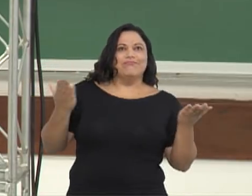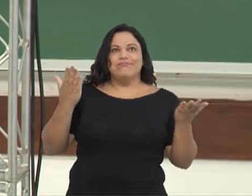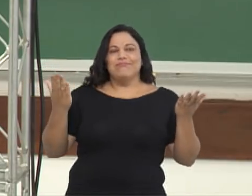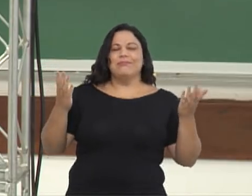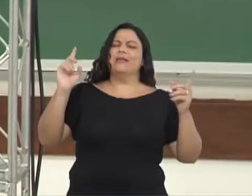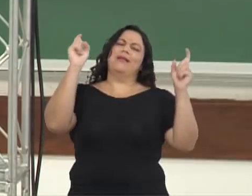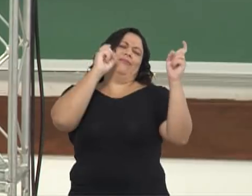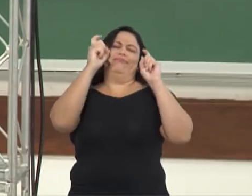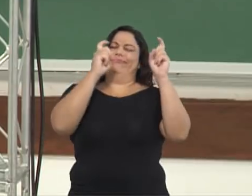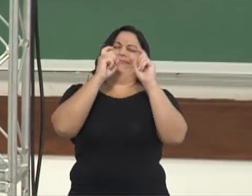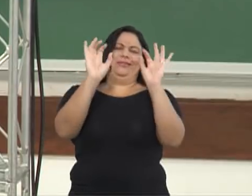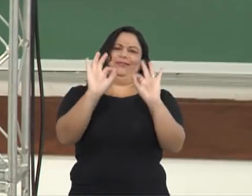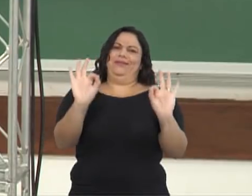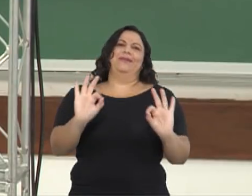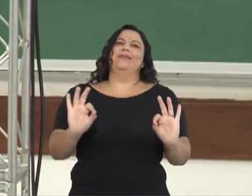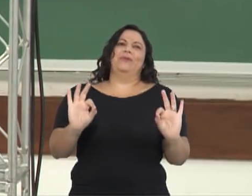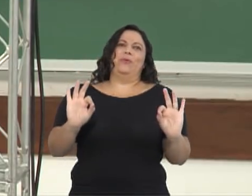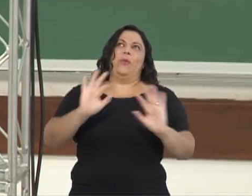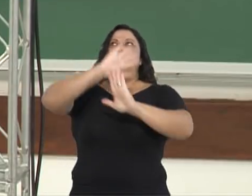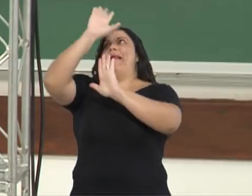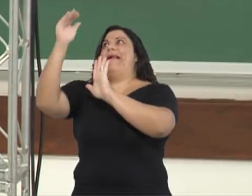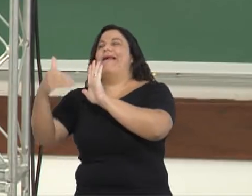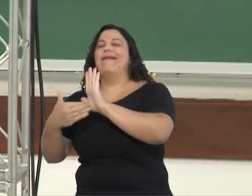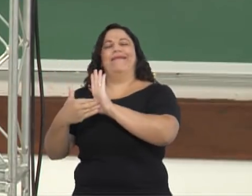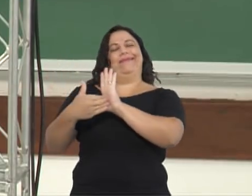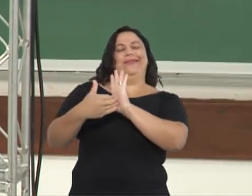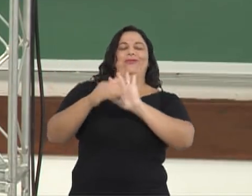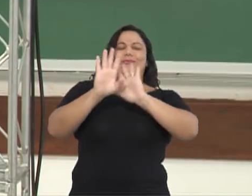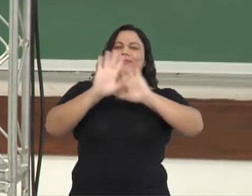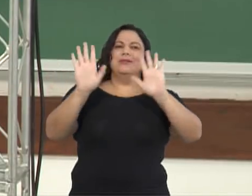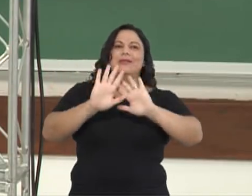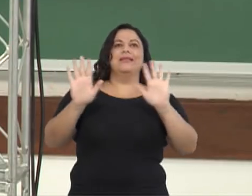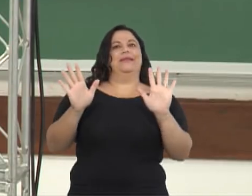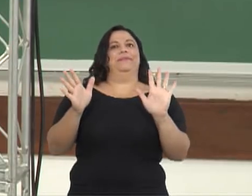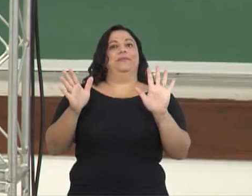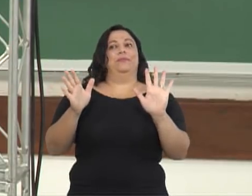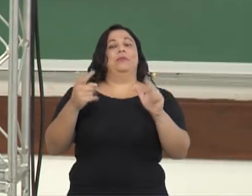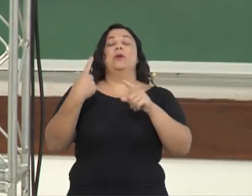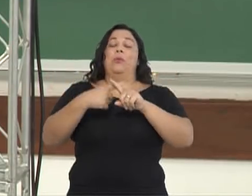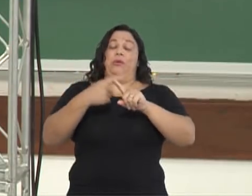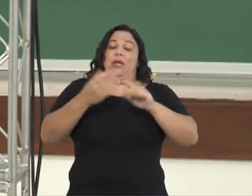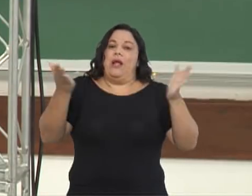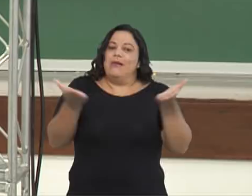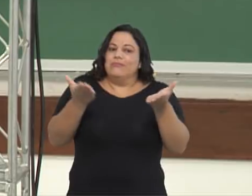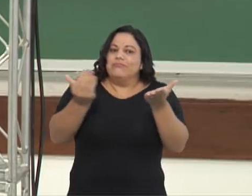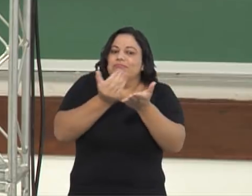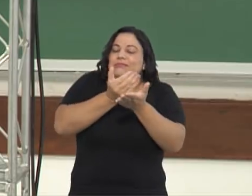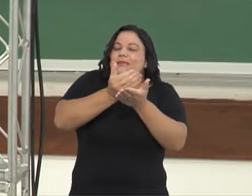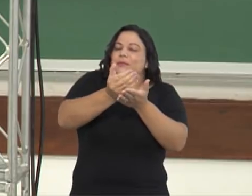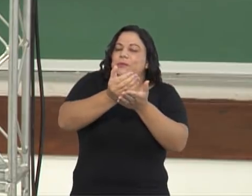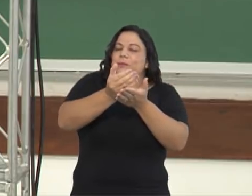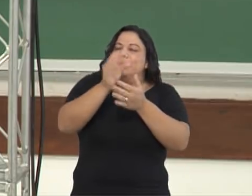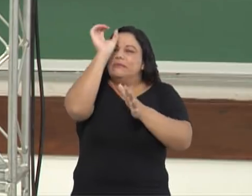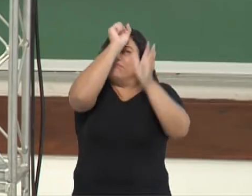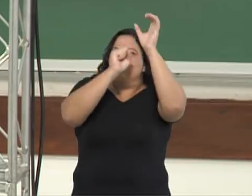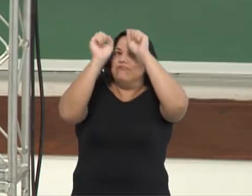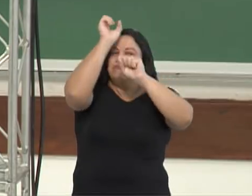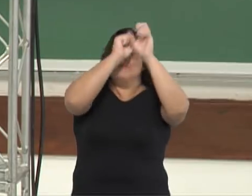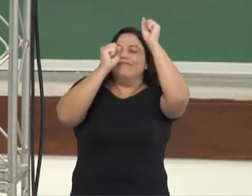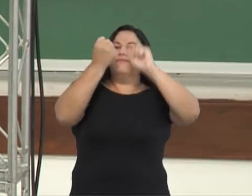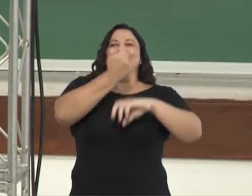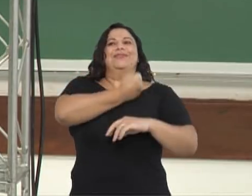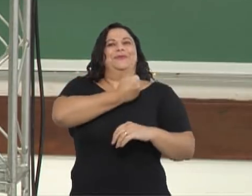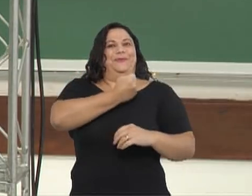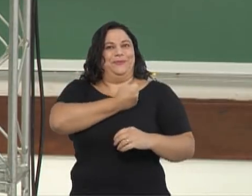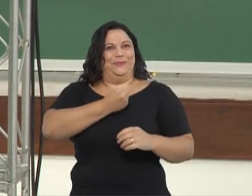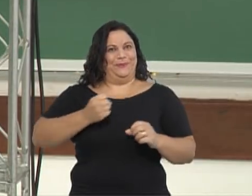conseguiu lembrar de todos. Esse é o primeiro momento que nós estamos vendo os números nesse ano. Então, acompanhem aqui